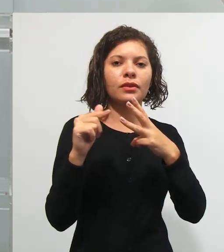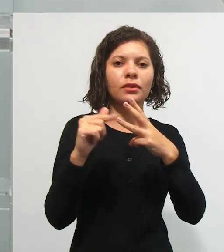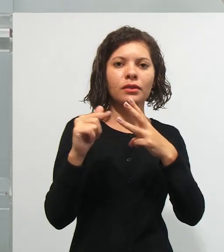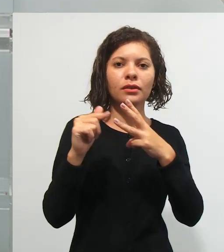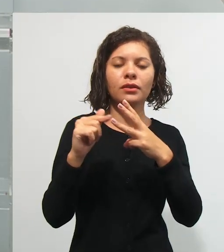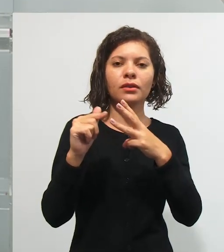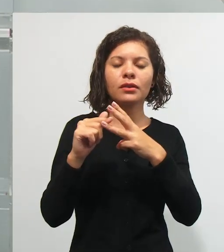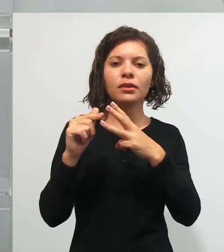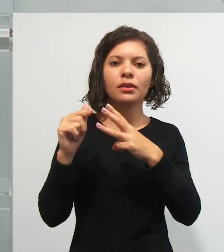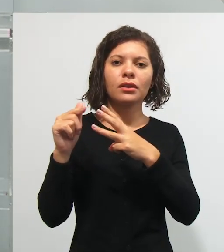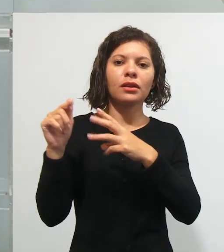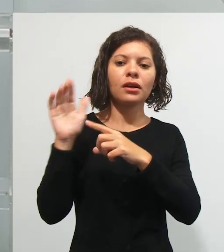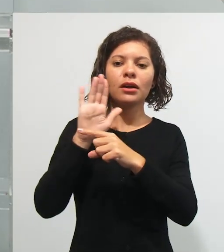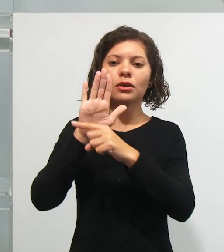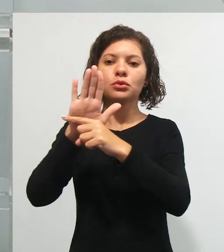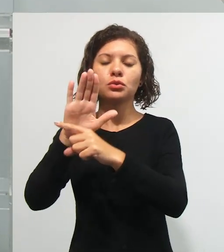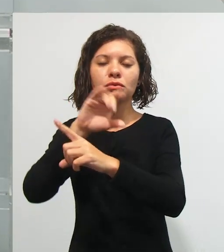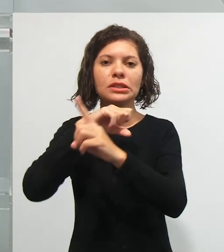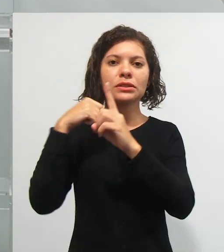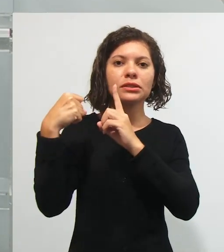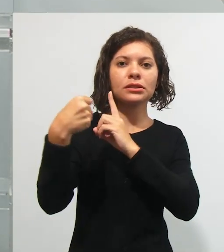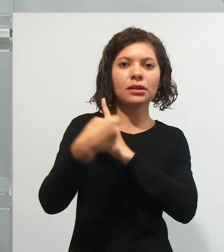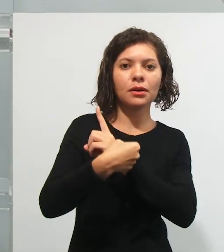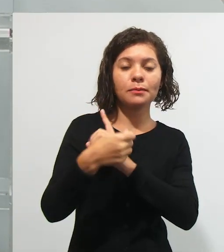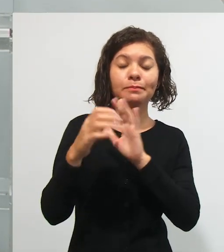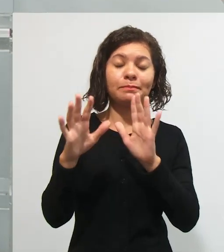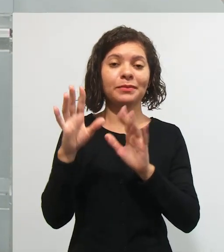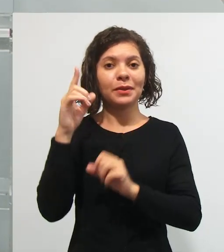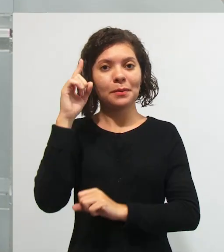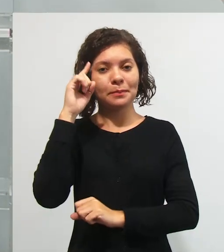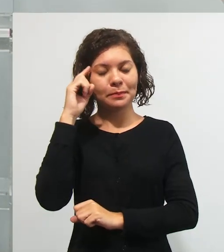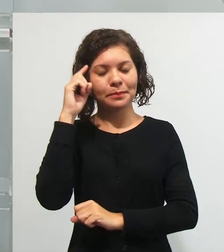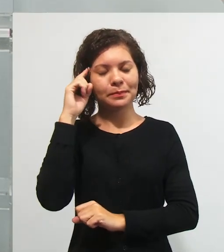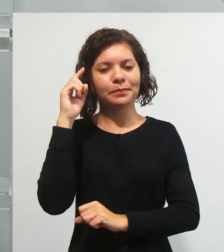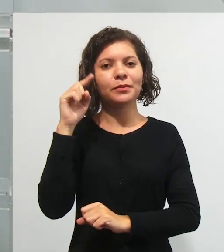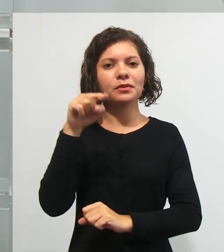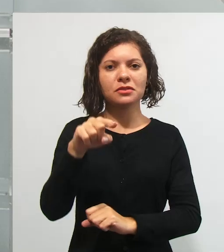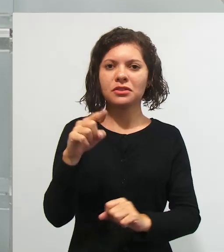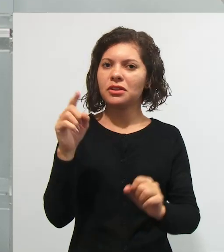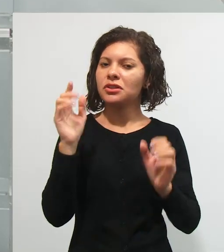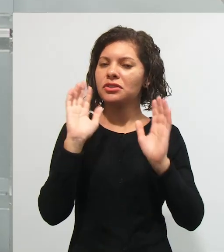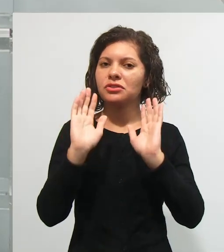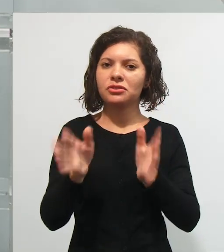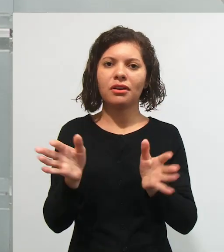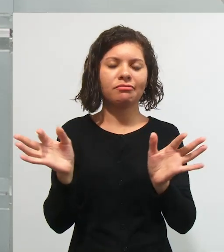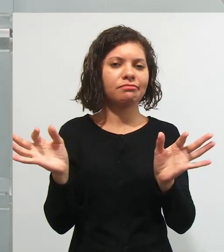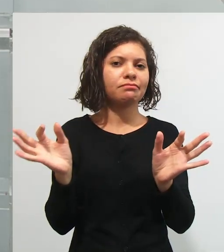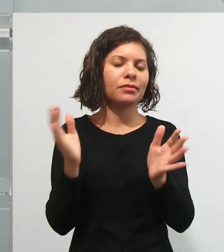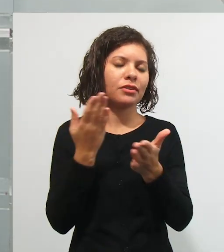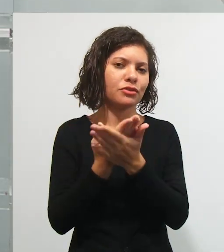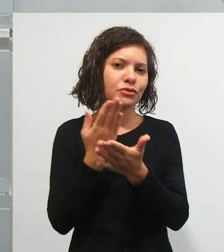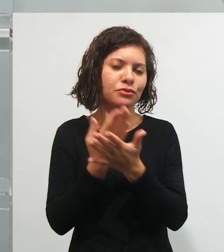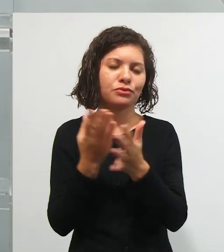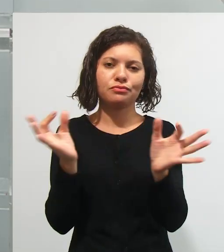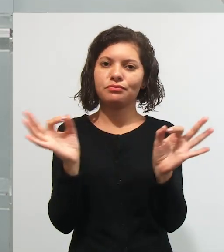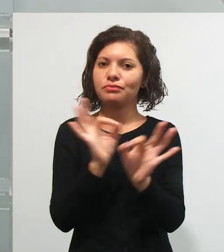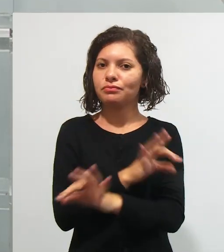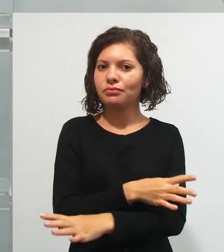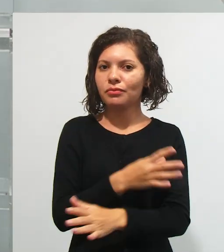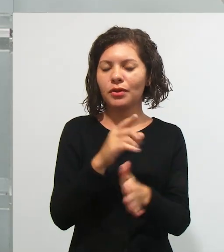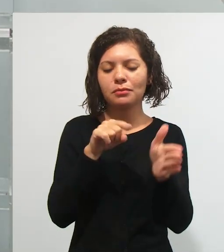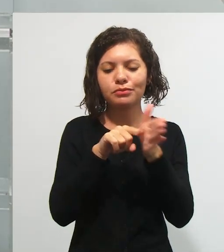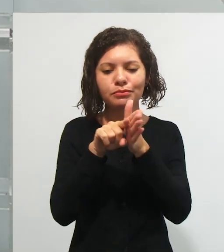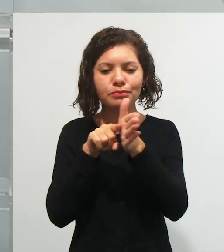que depois que você investigou, que você pesquisou, que você estudou, que você fez uma proposição, essa proposição vai fazer